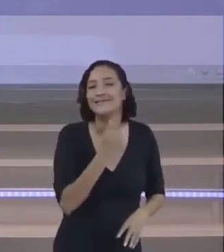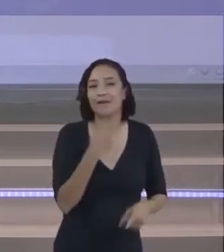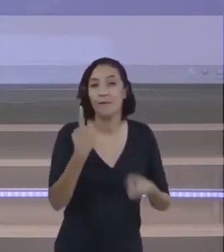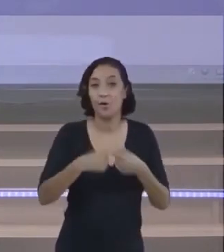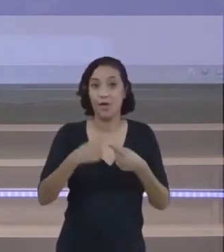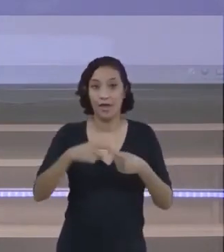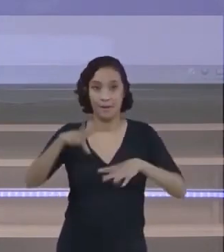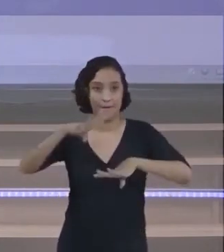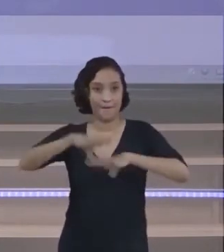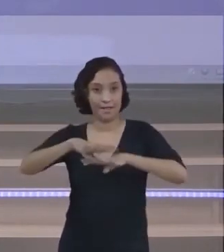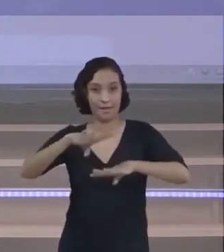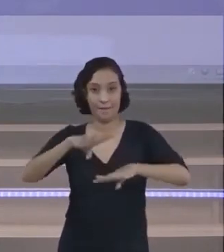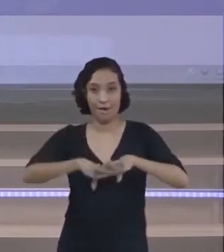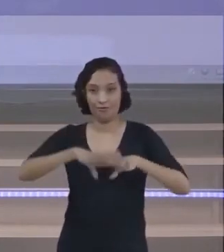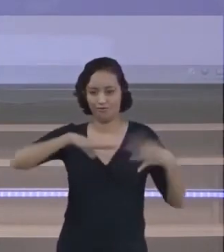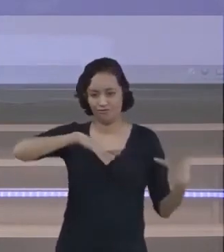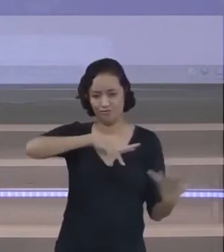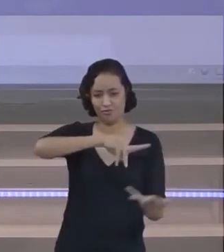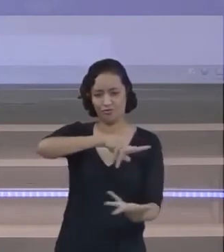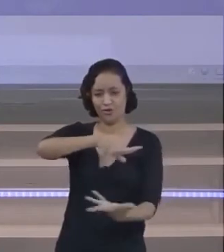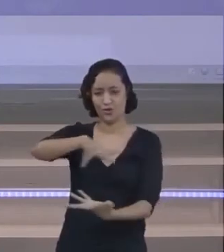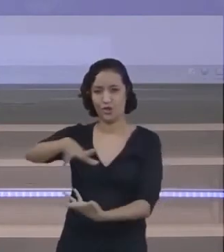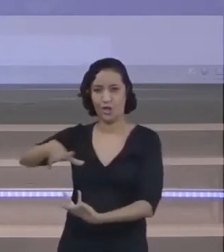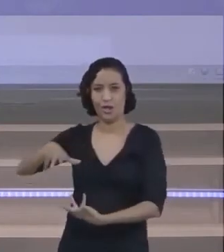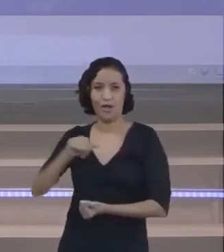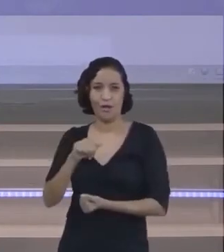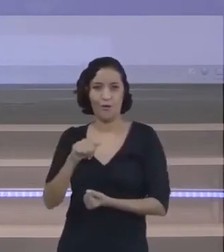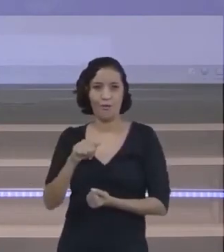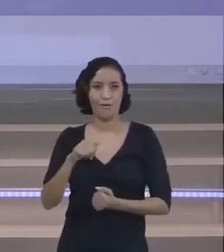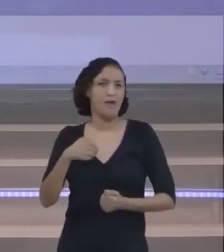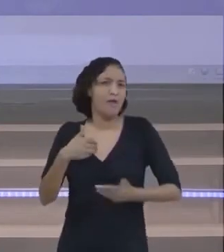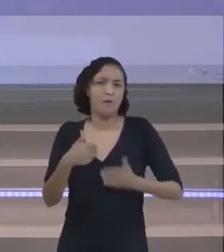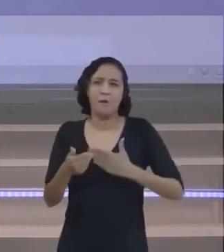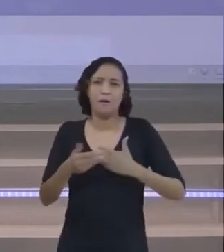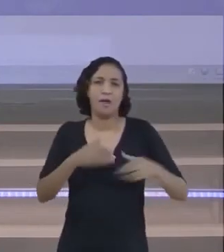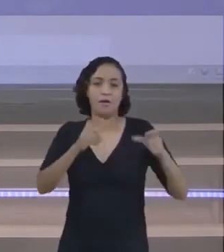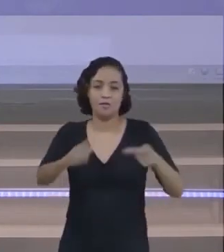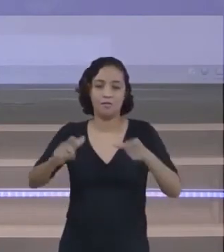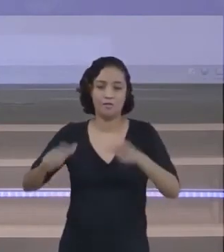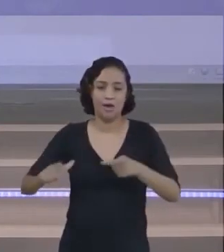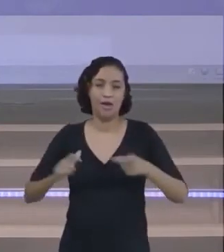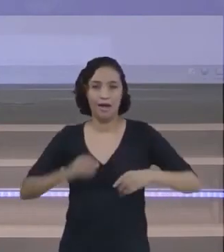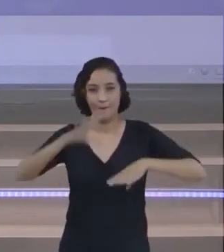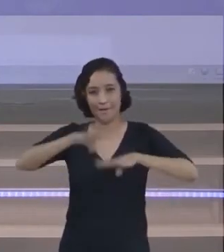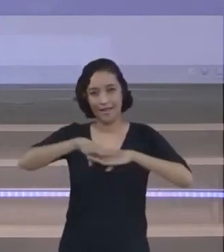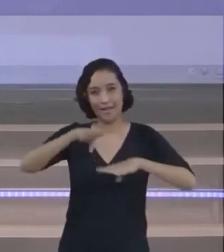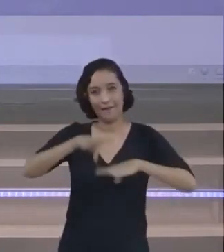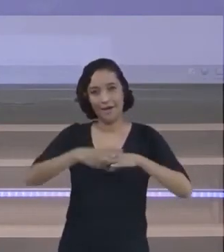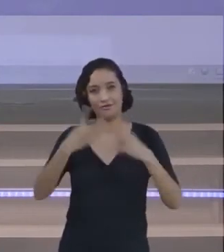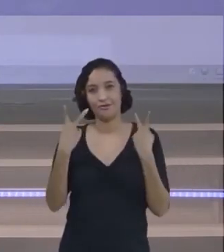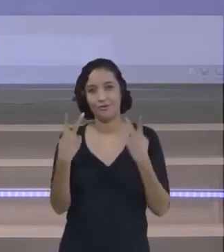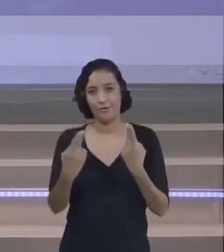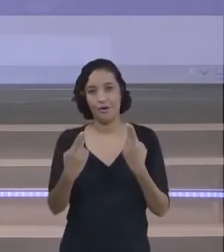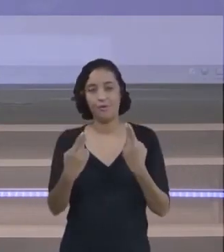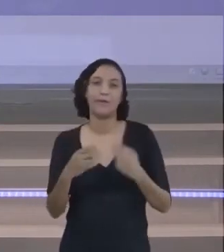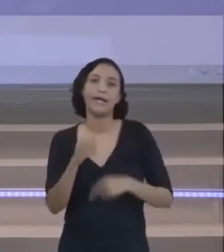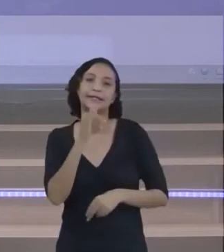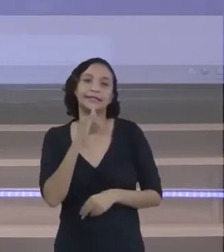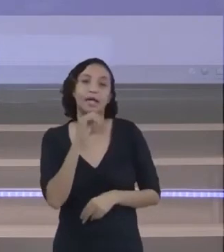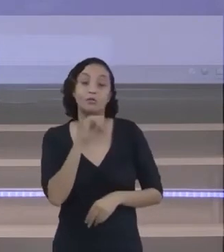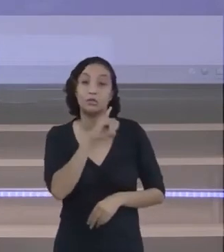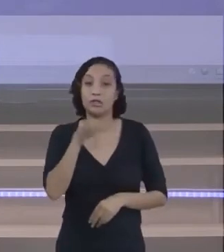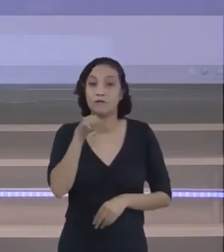linguagem universal. Em qualquer lugar do mundo se fala a mesma coisa. A febre que se é medido